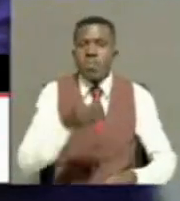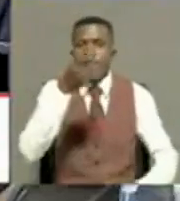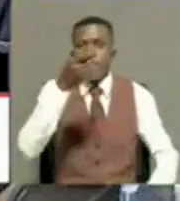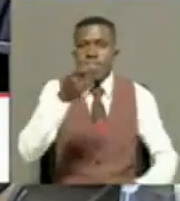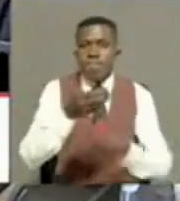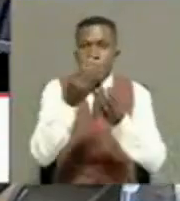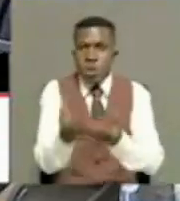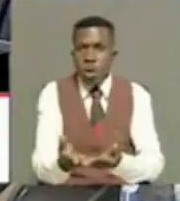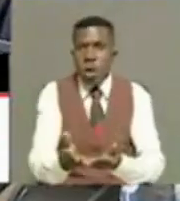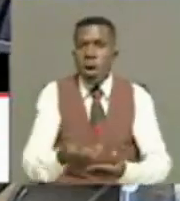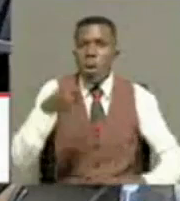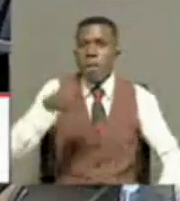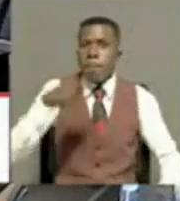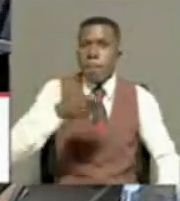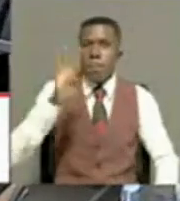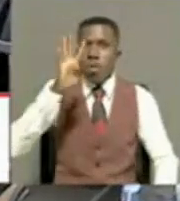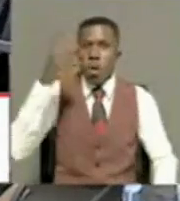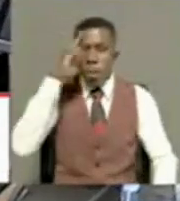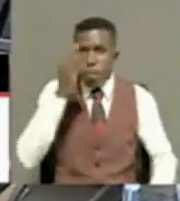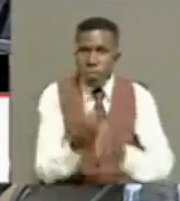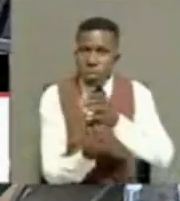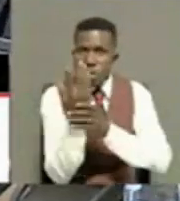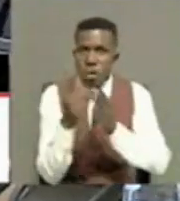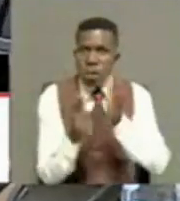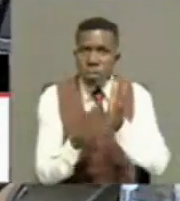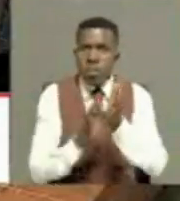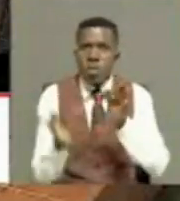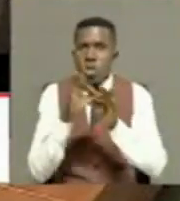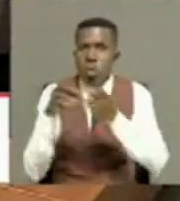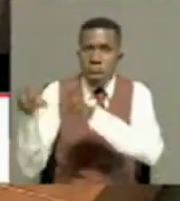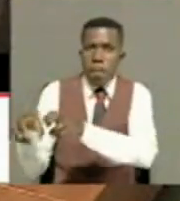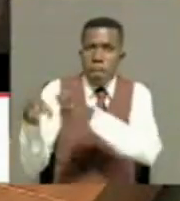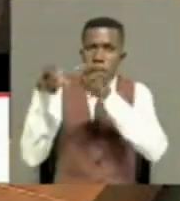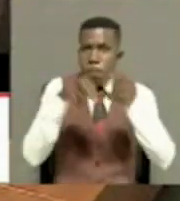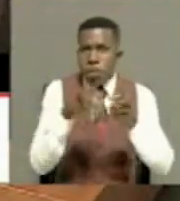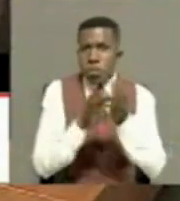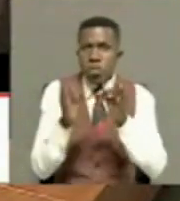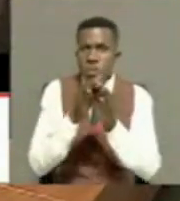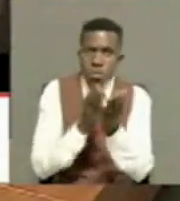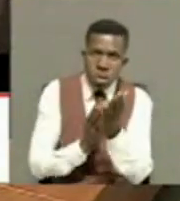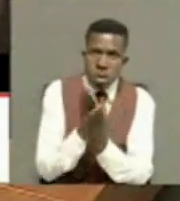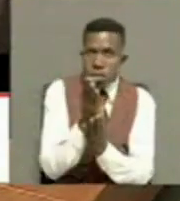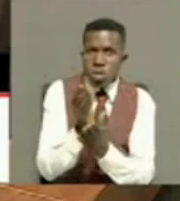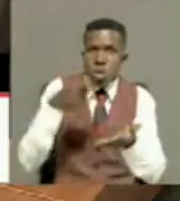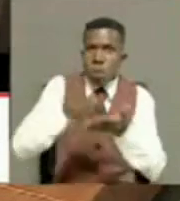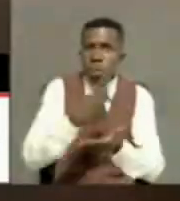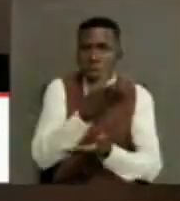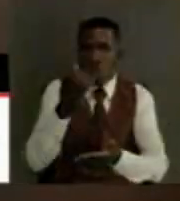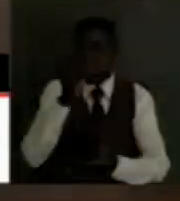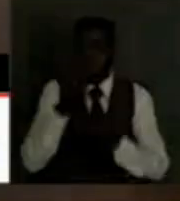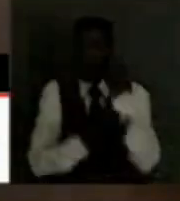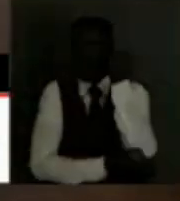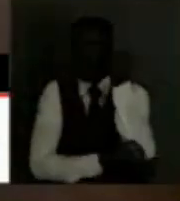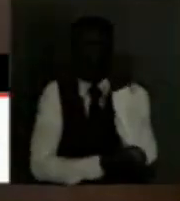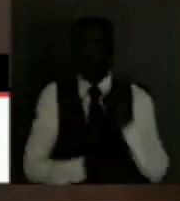titular do Poder Executivo para legislar sobre a pauta aduaneira dos direitos de importação e exportação.